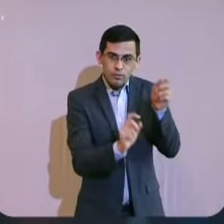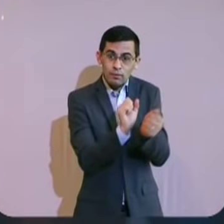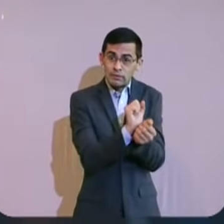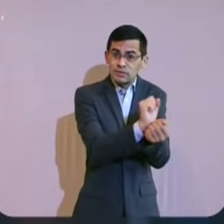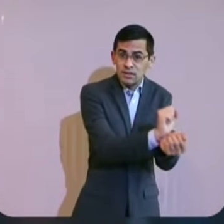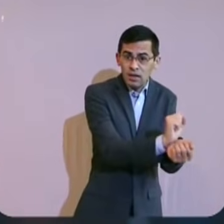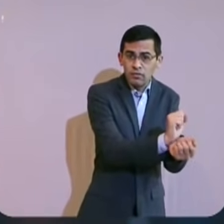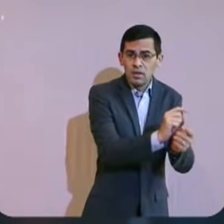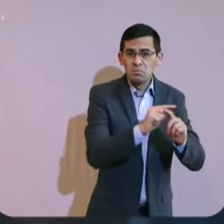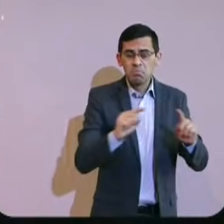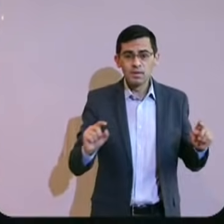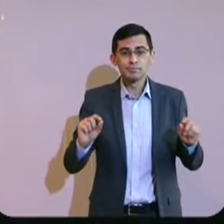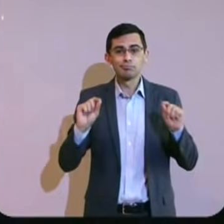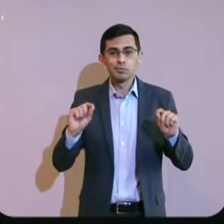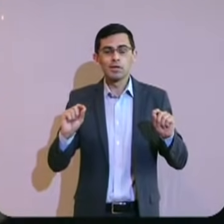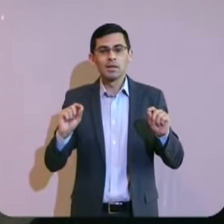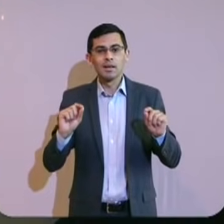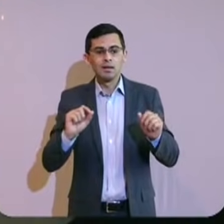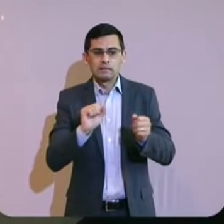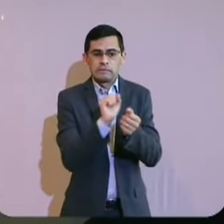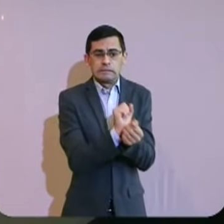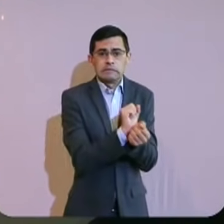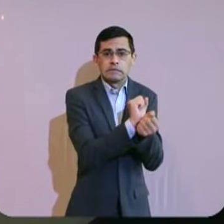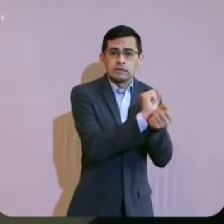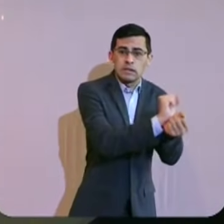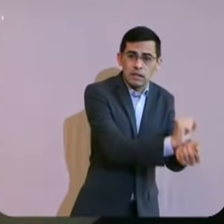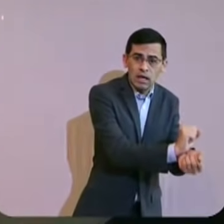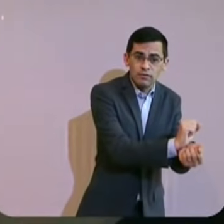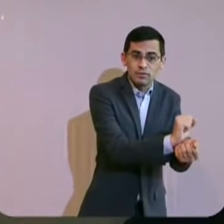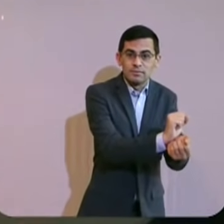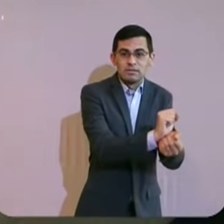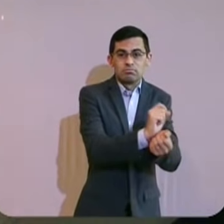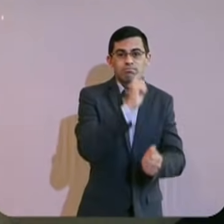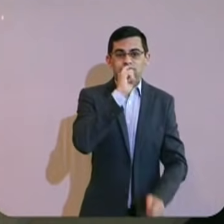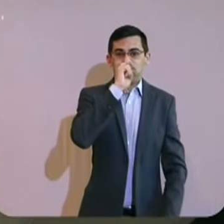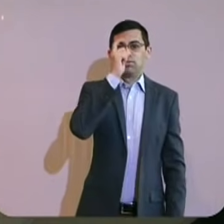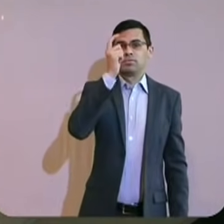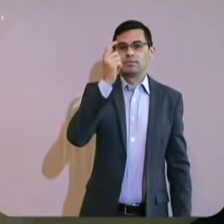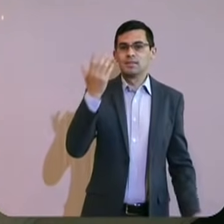E olha que ironia, escravo metido,